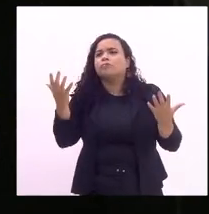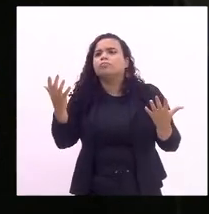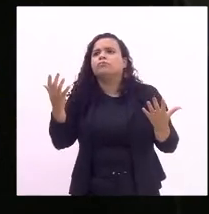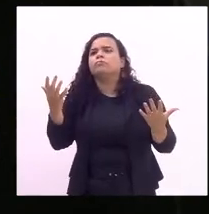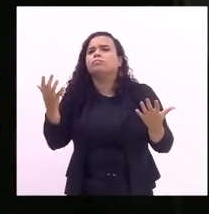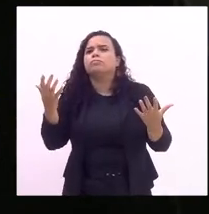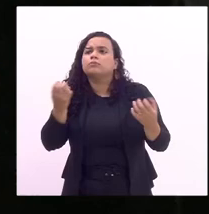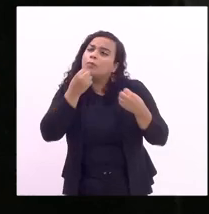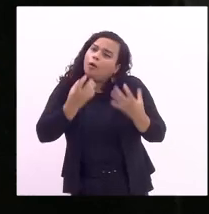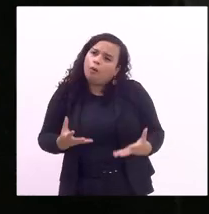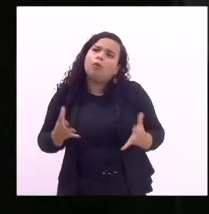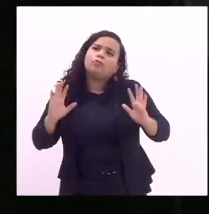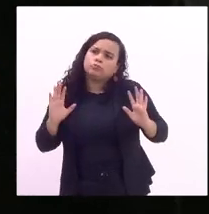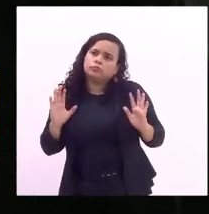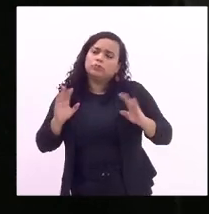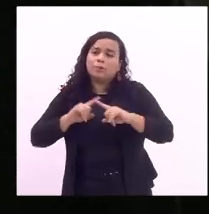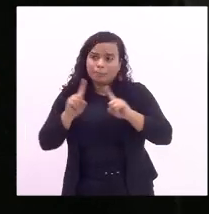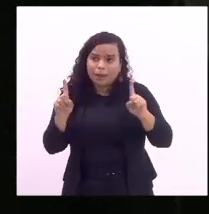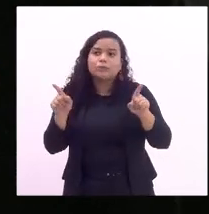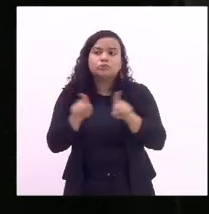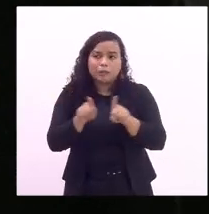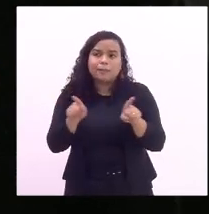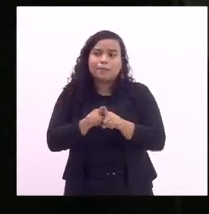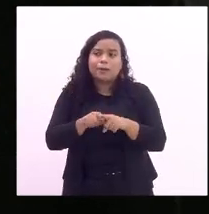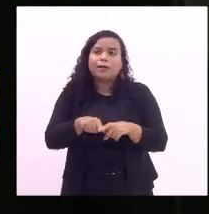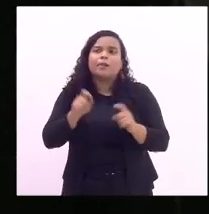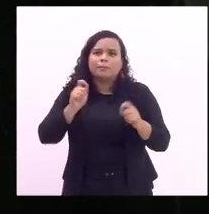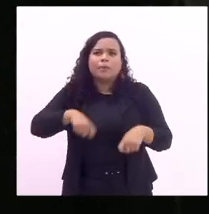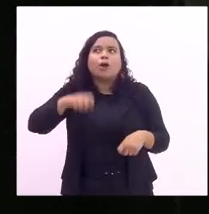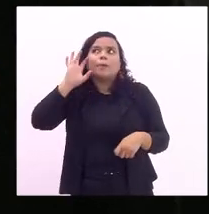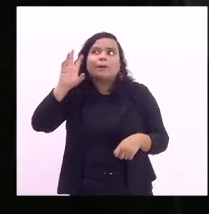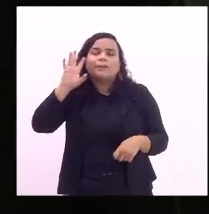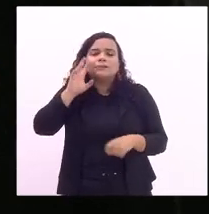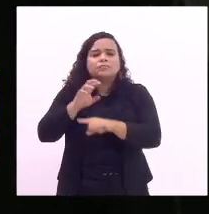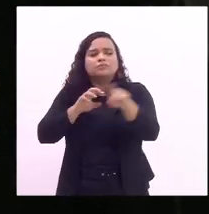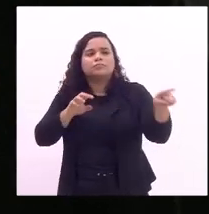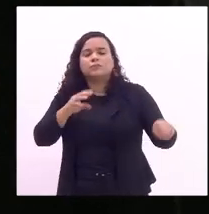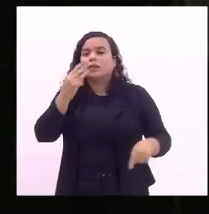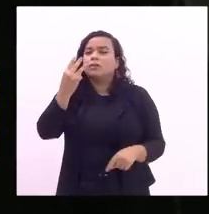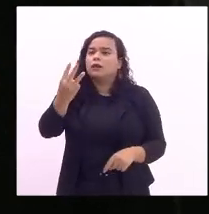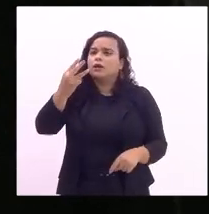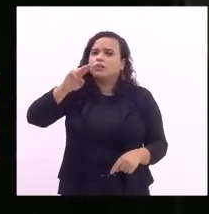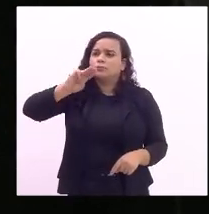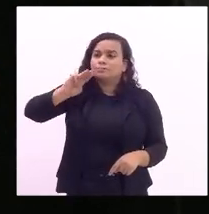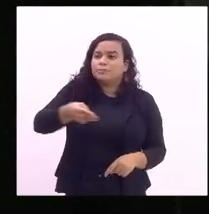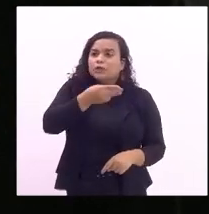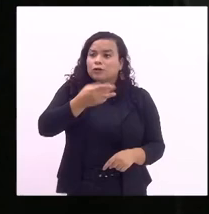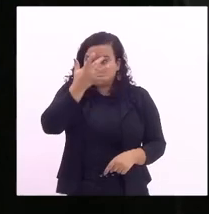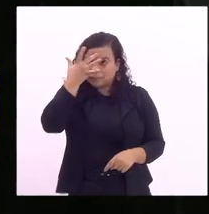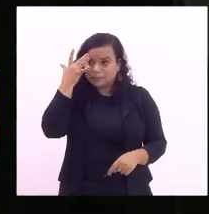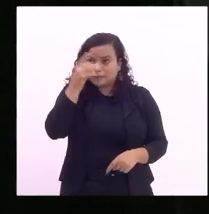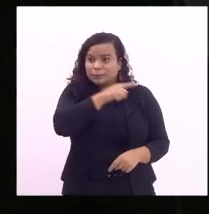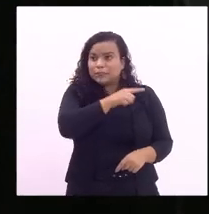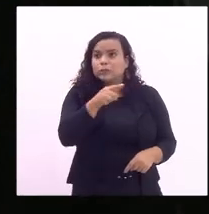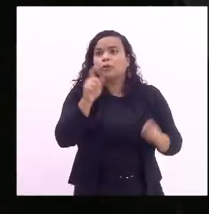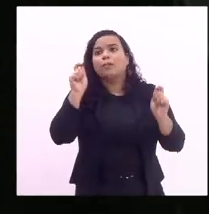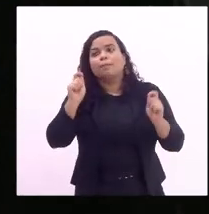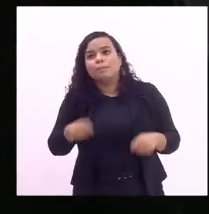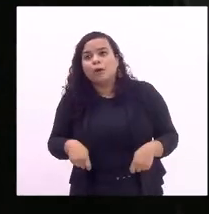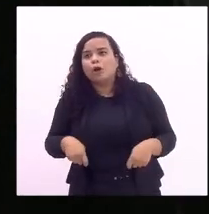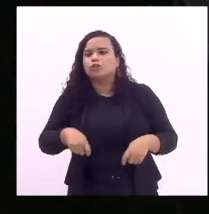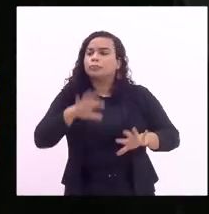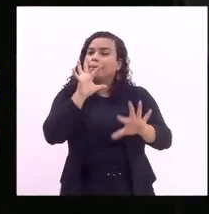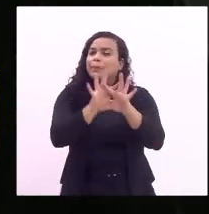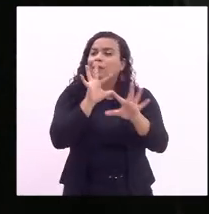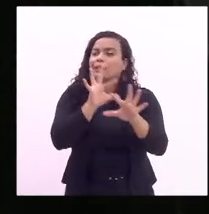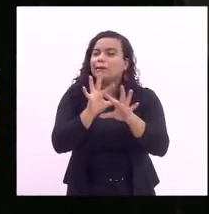No entanto, eu também posso pensar que esses 3 milhões de pessoas podem ser